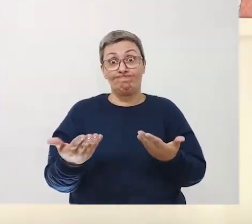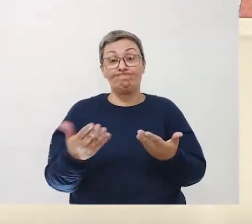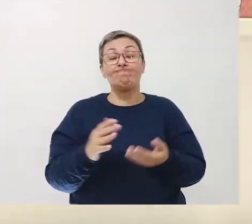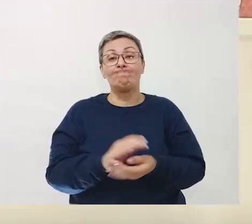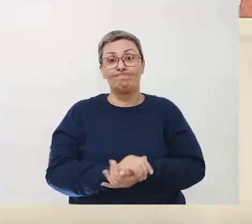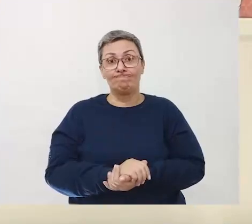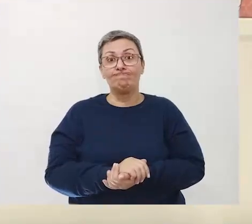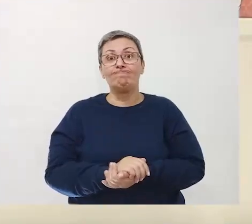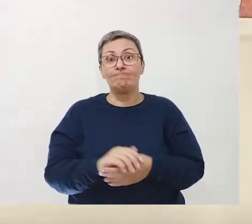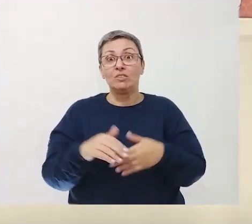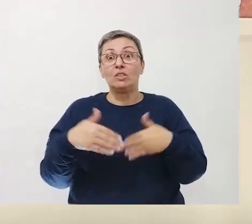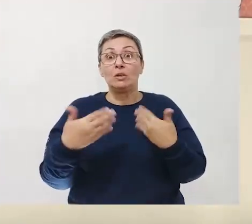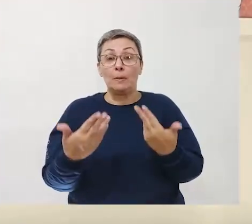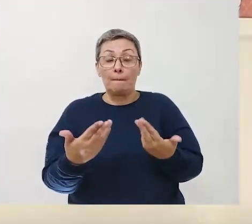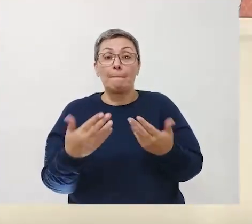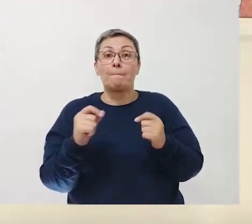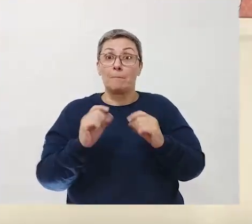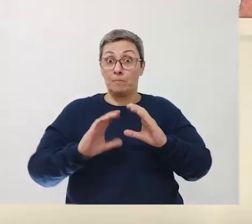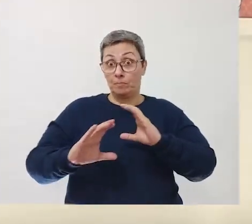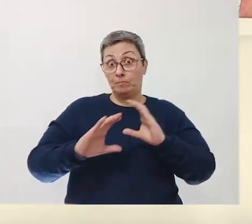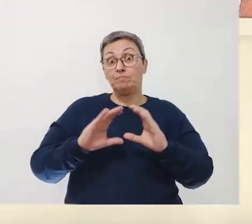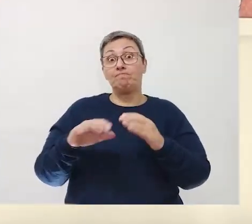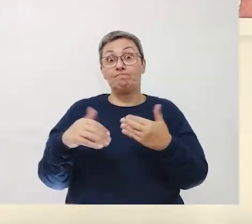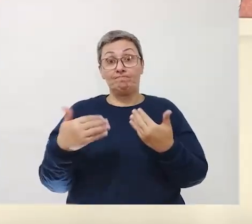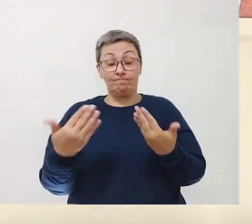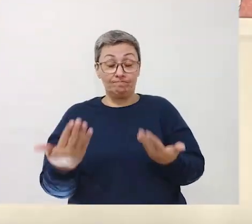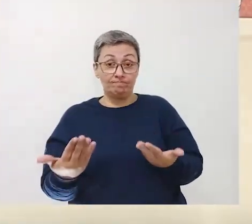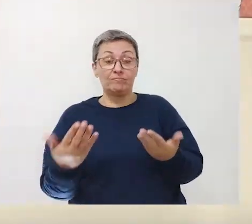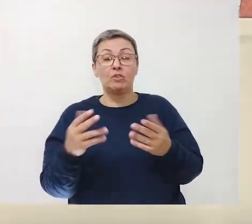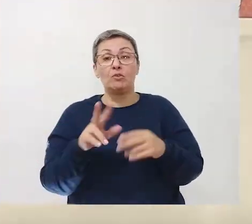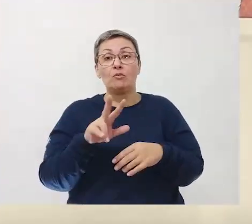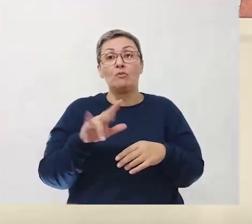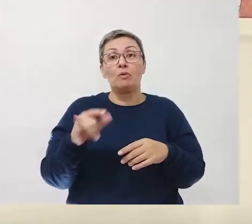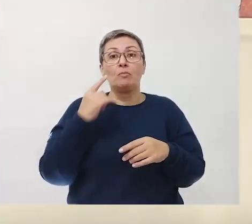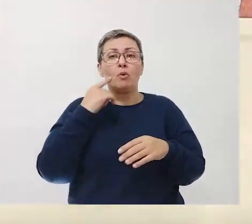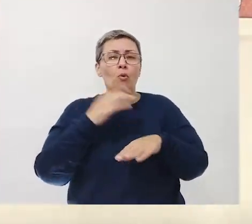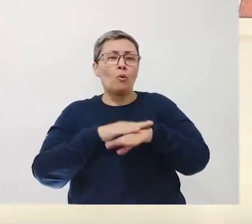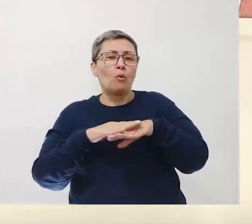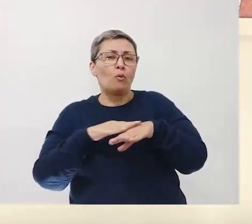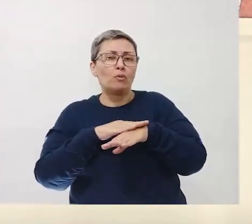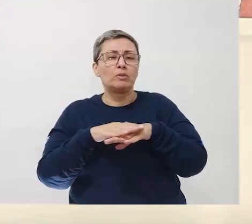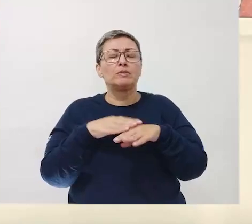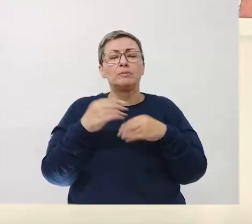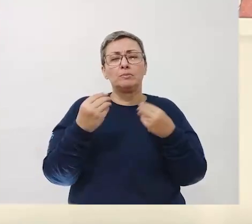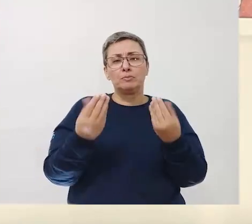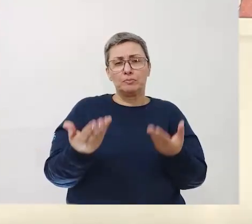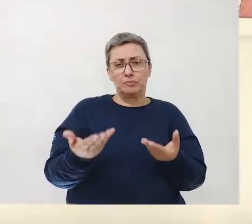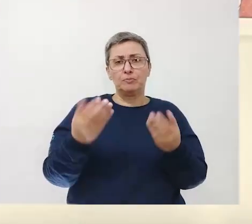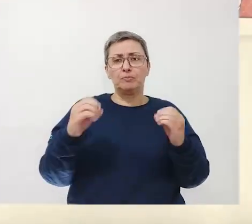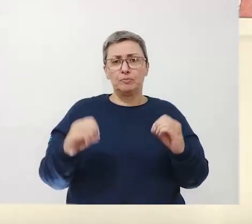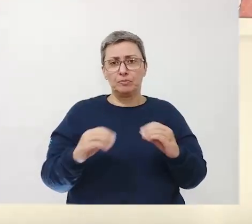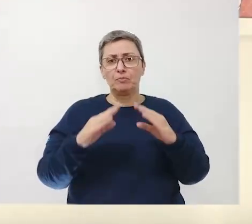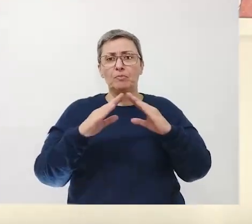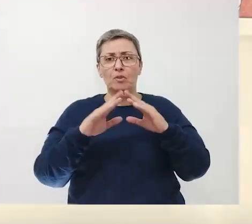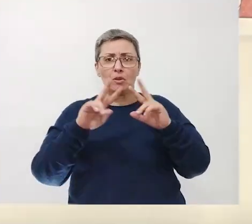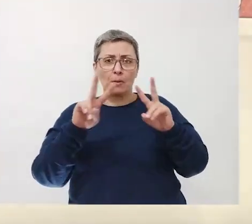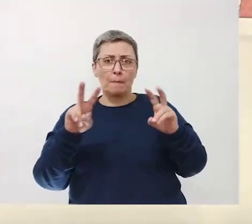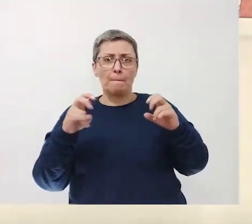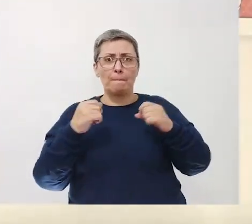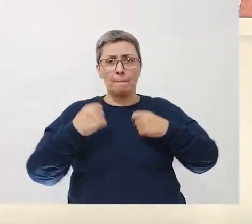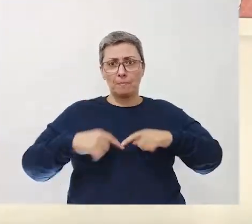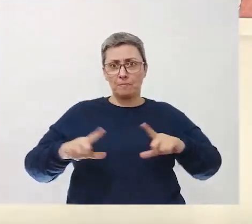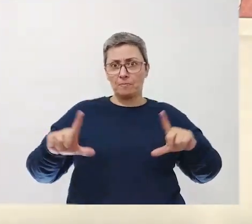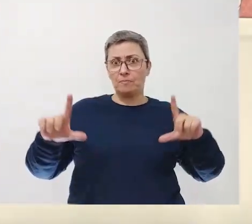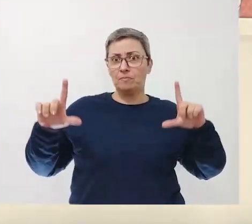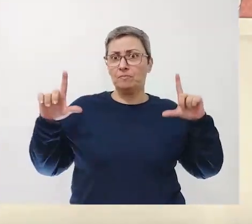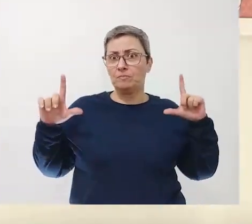a comunicação. E por falar em comunicação, vamos conversar um pouquinho aqui